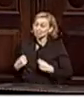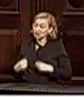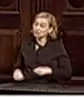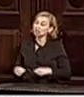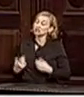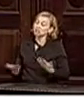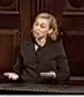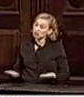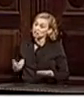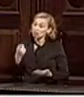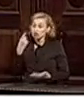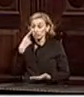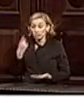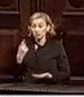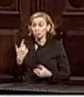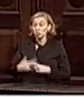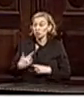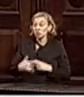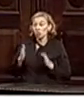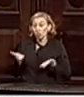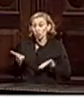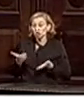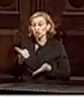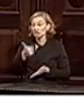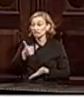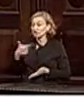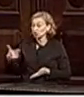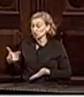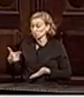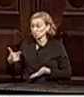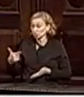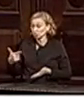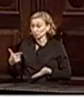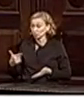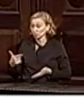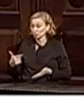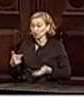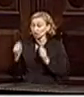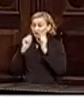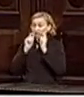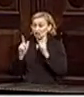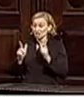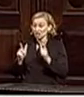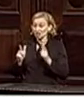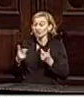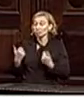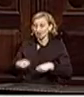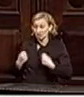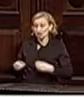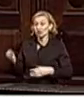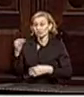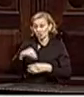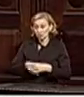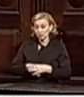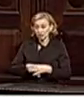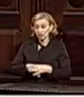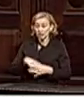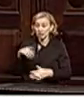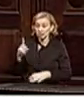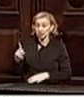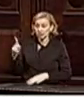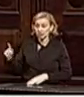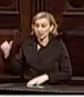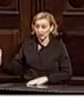porque hoje é dia 21 e essa casa tem que votar PPA,